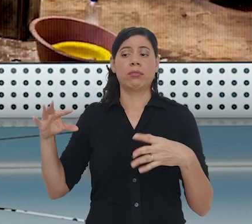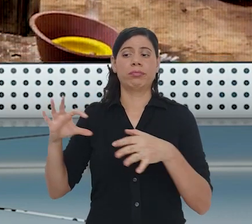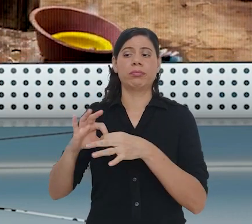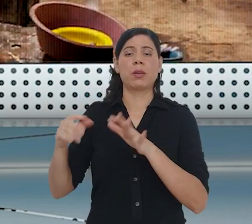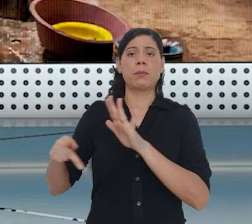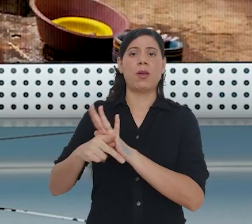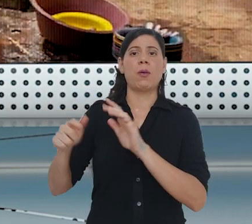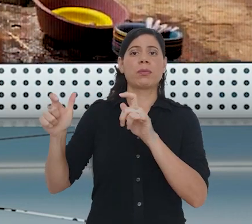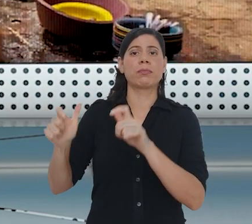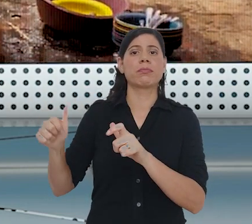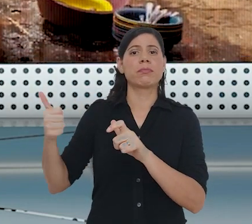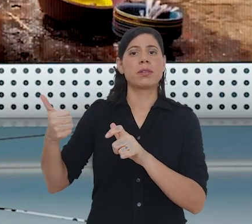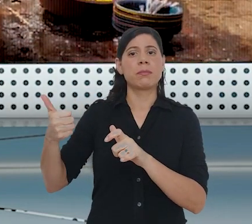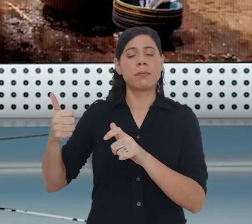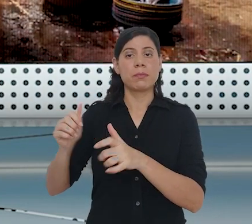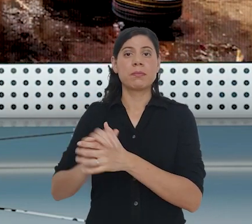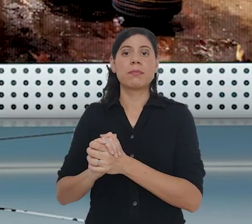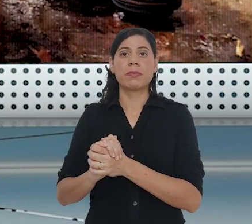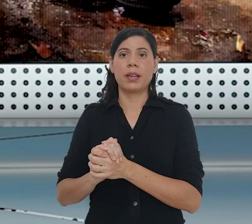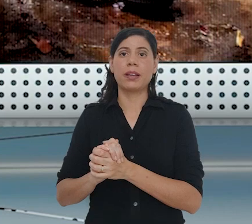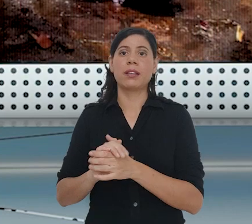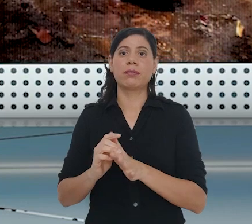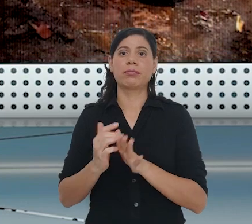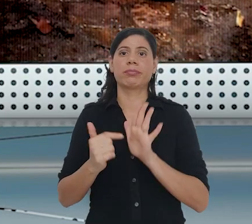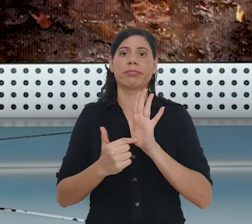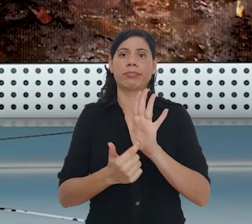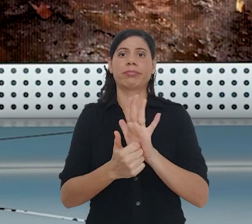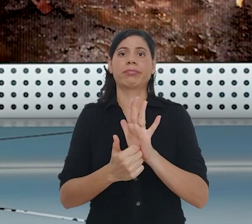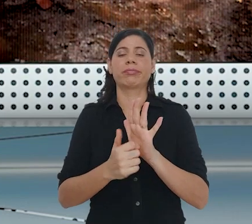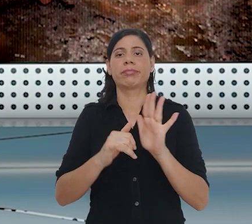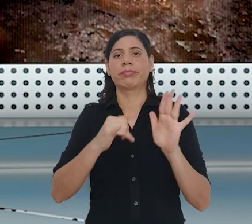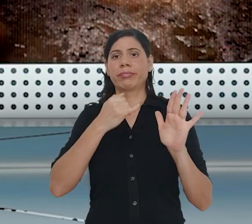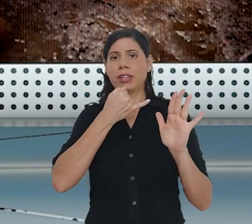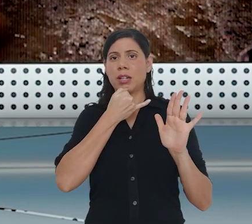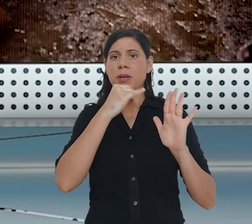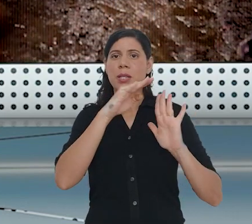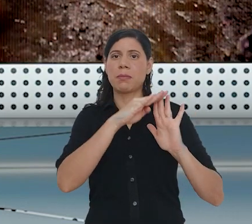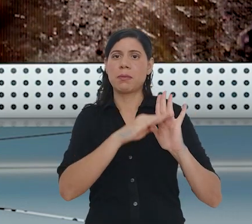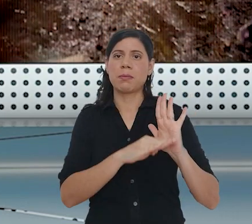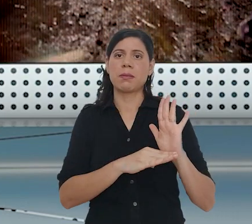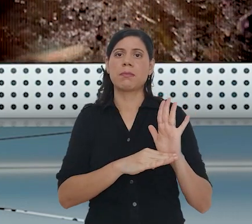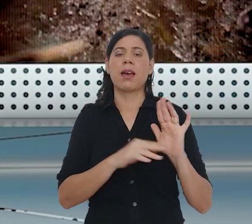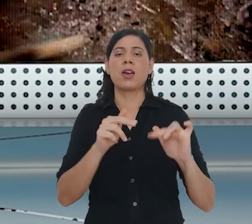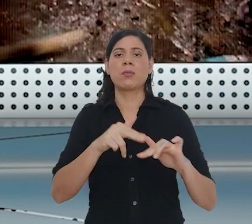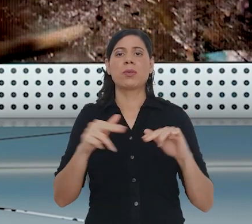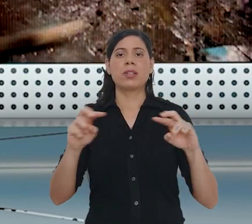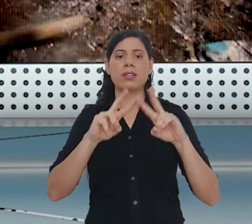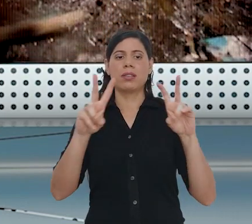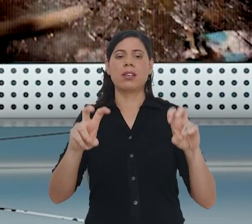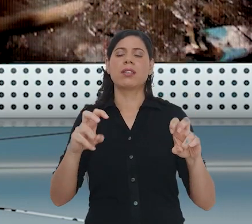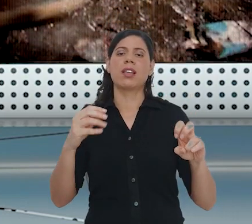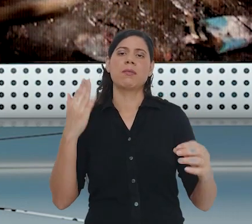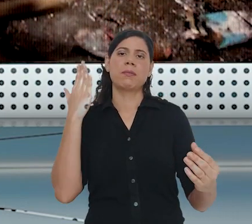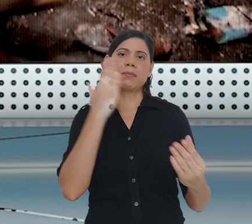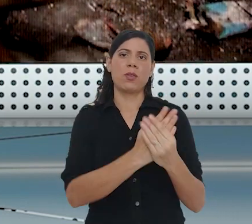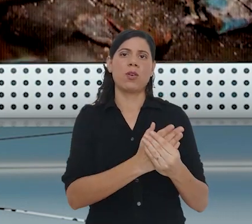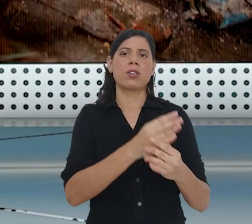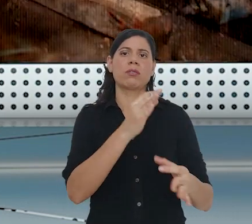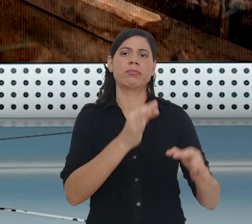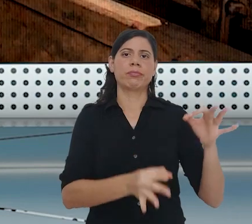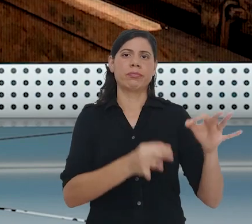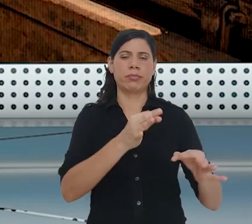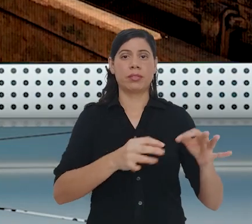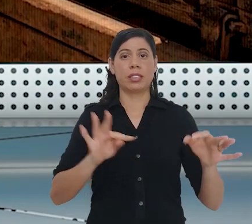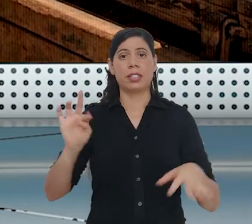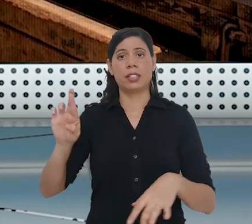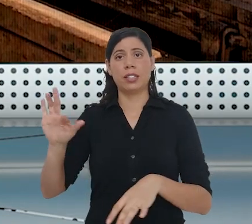Primeira Região, destacam-se nesse triste ranking. E por isso, muitos casos sobre o tema ainda chegam ao TRF1